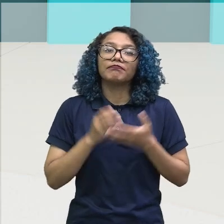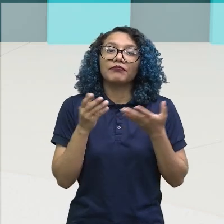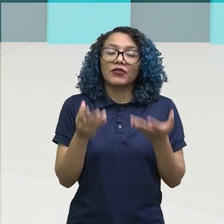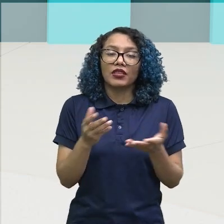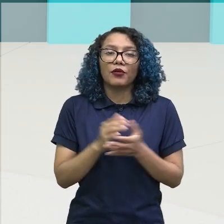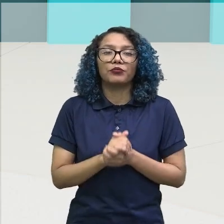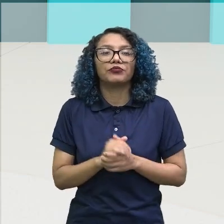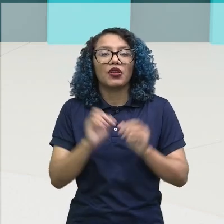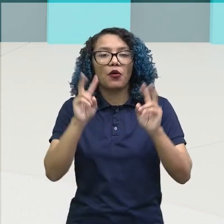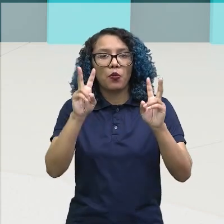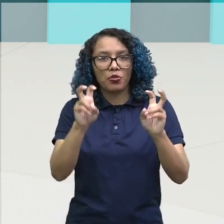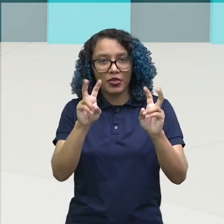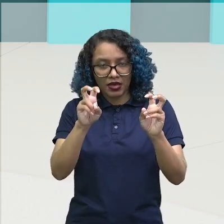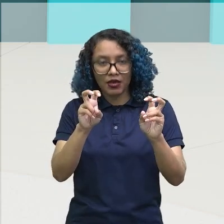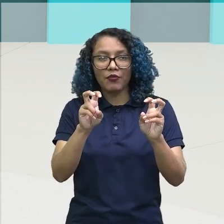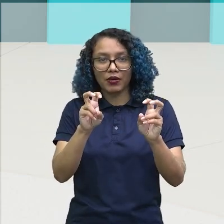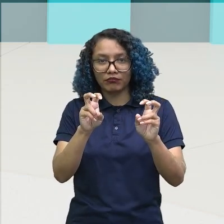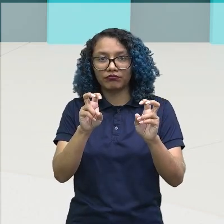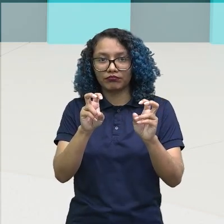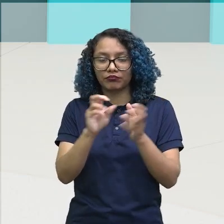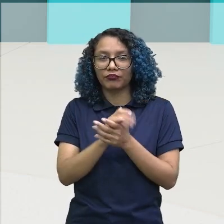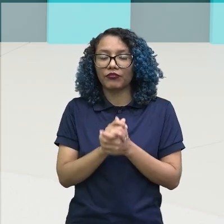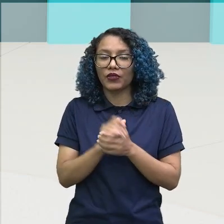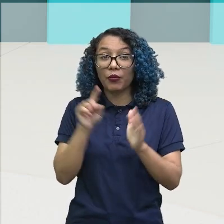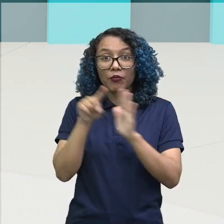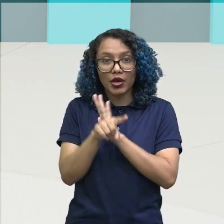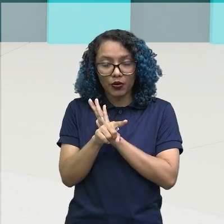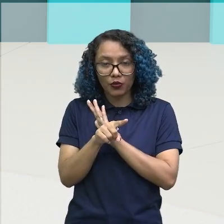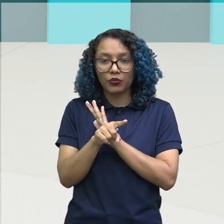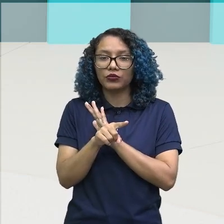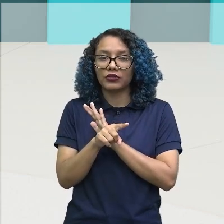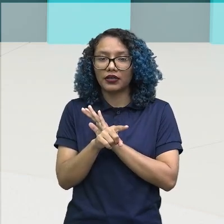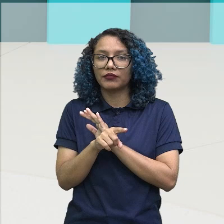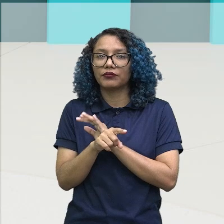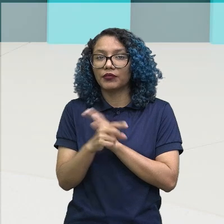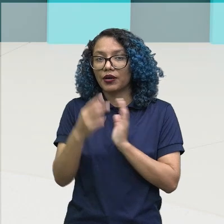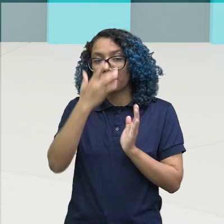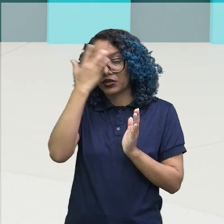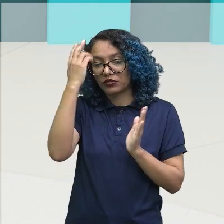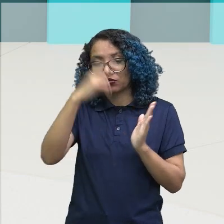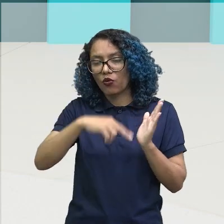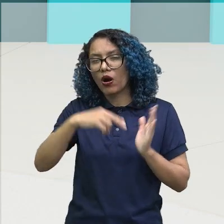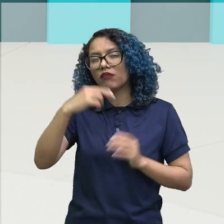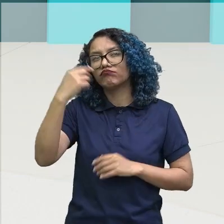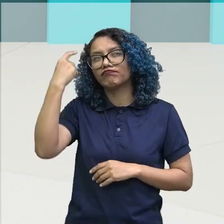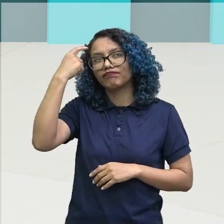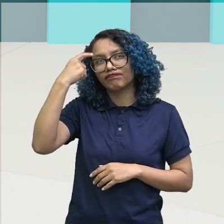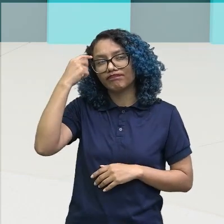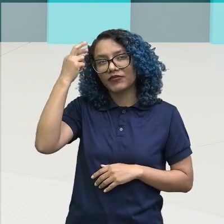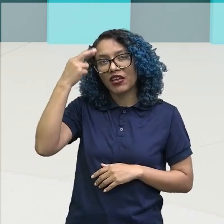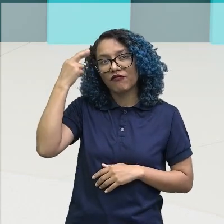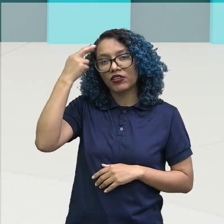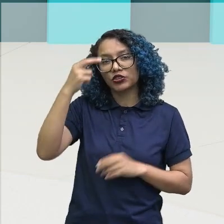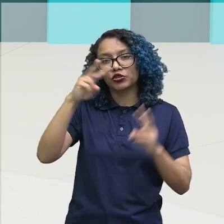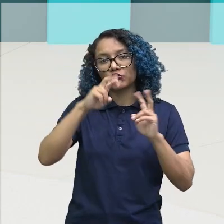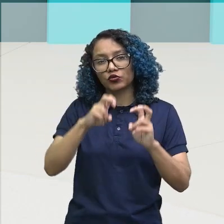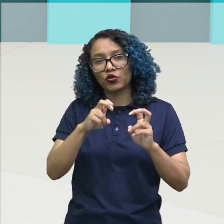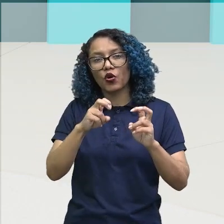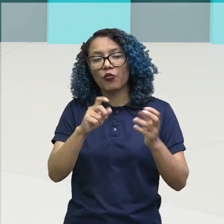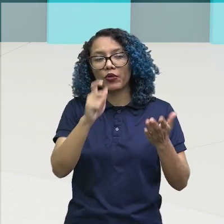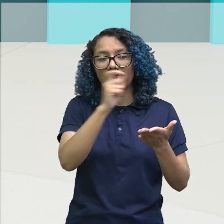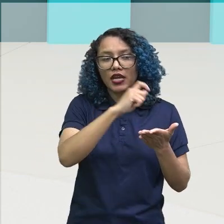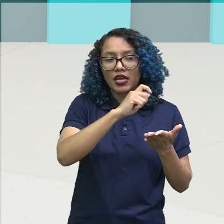como título, direcionado, claro, ao leitor, fazendo com que a gente comece a refletir sobre essa questão, sobre essa relação